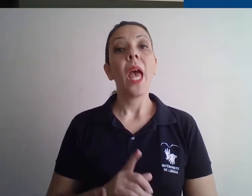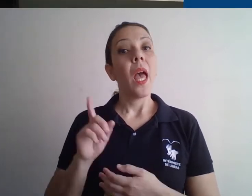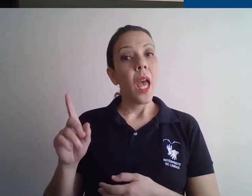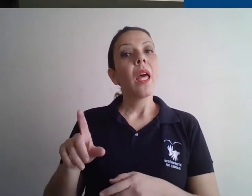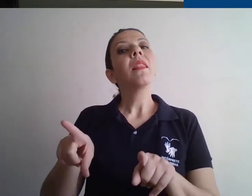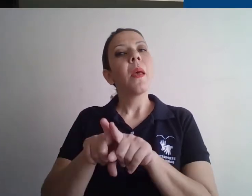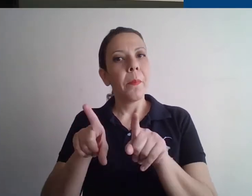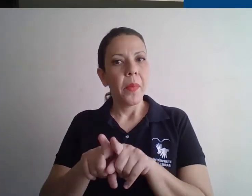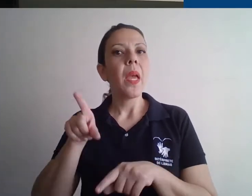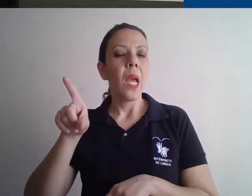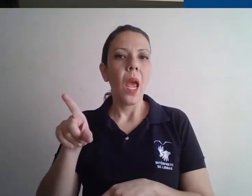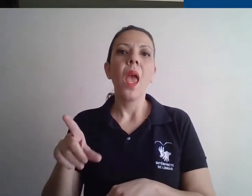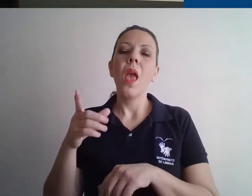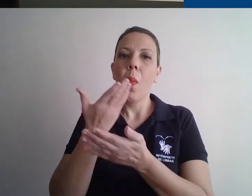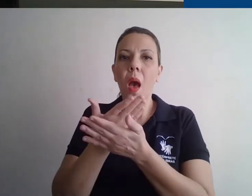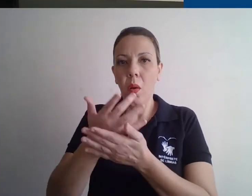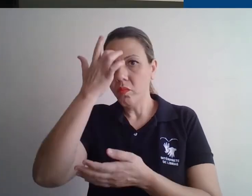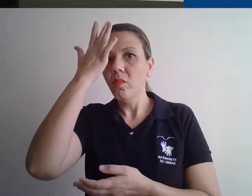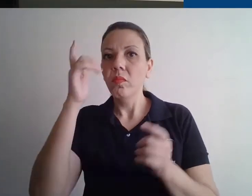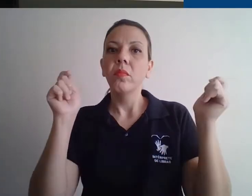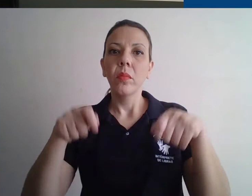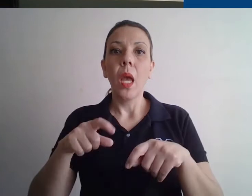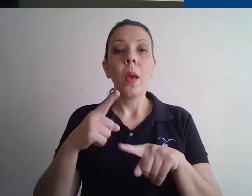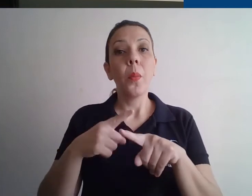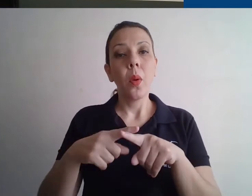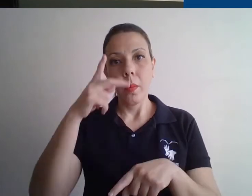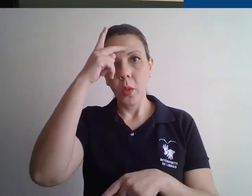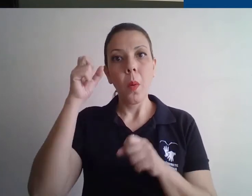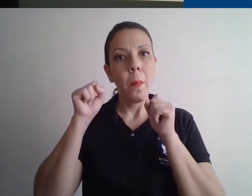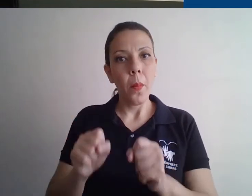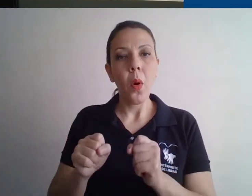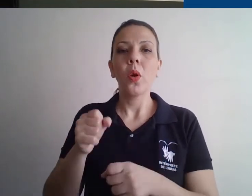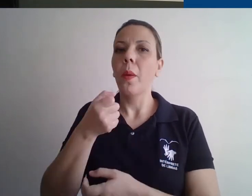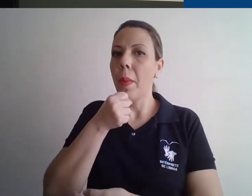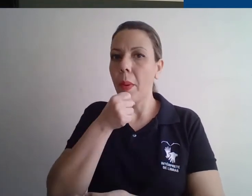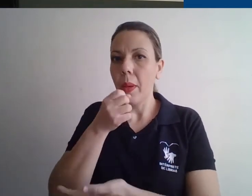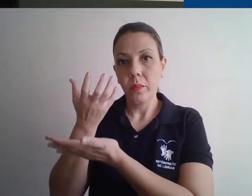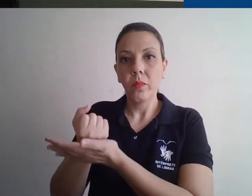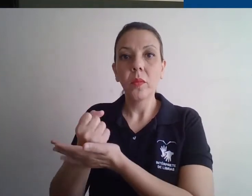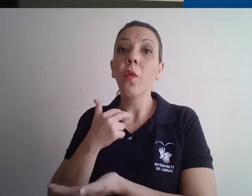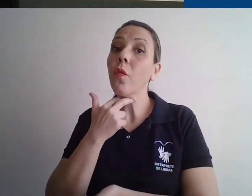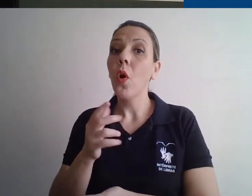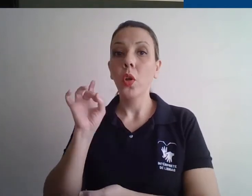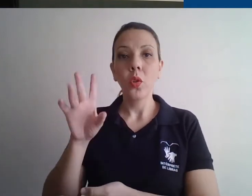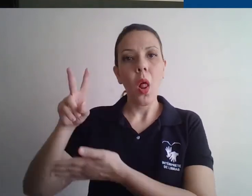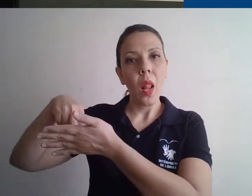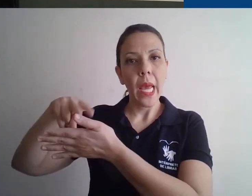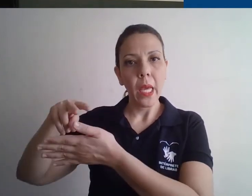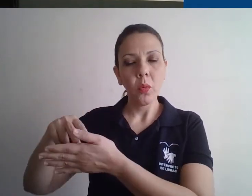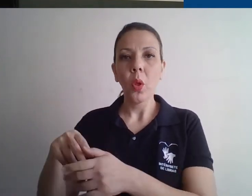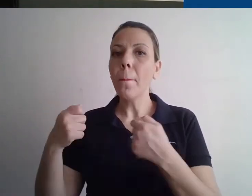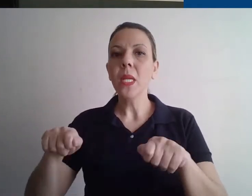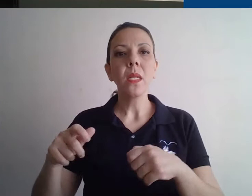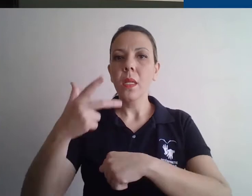aula. Que é uma maneira muito prática de se fazer uma aula, porque, por exemplo, você pode gravar o seu áudio, fazer seu roteiro, gravar só sua